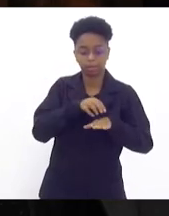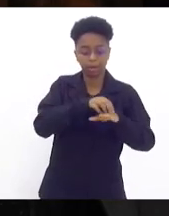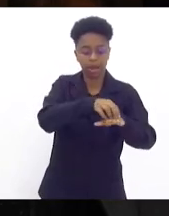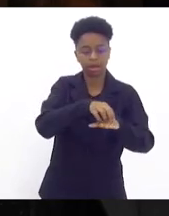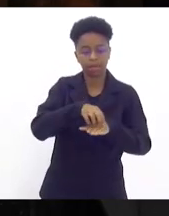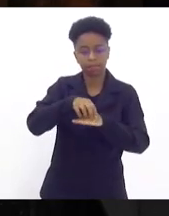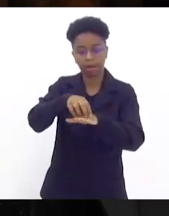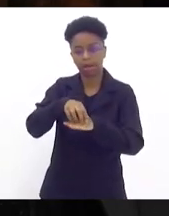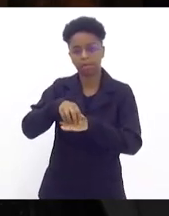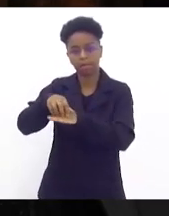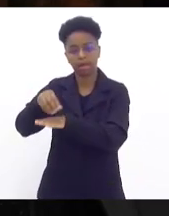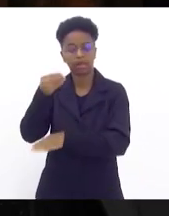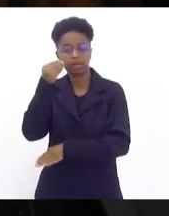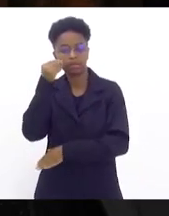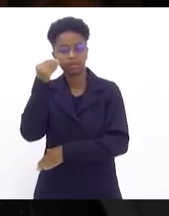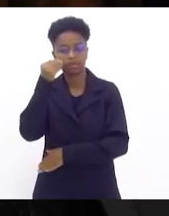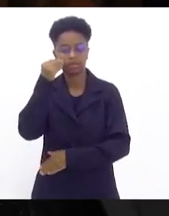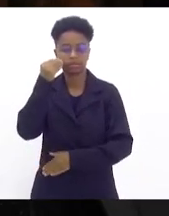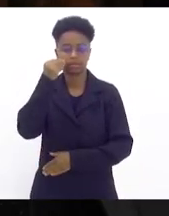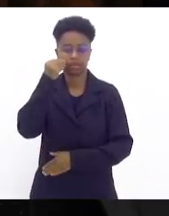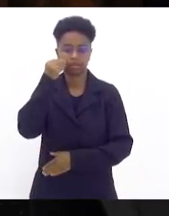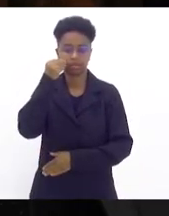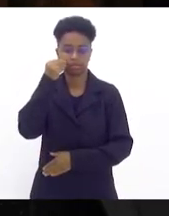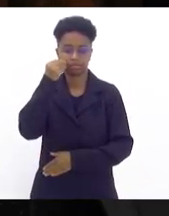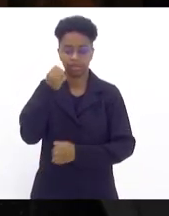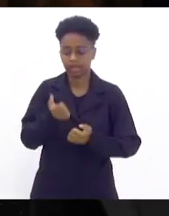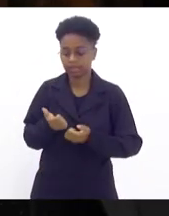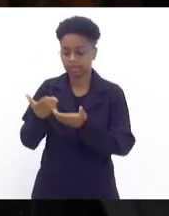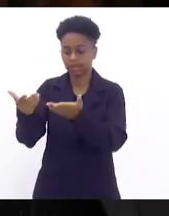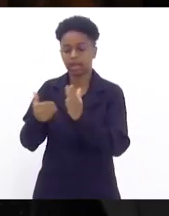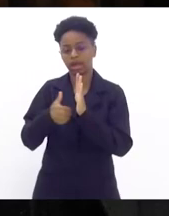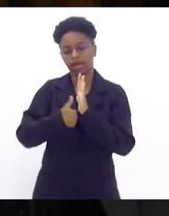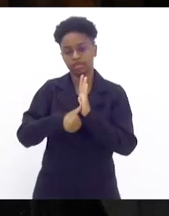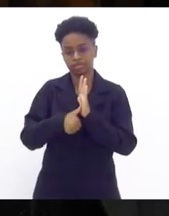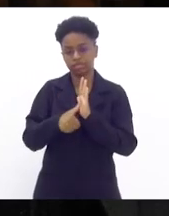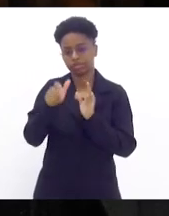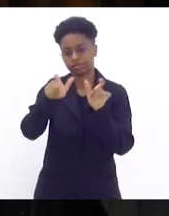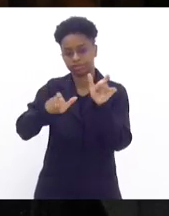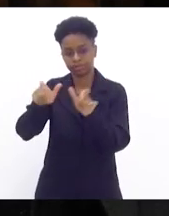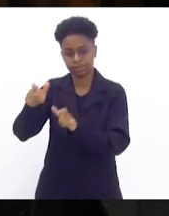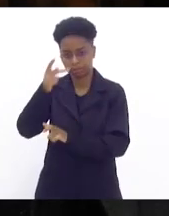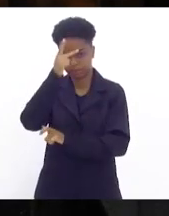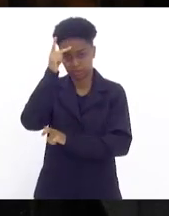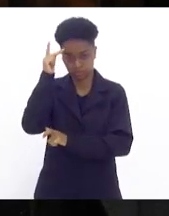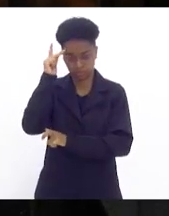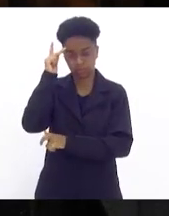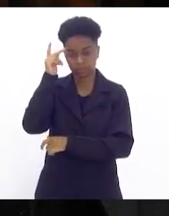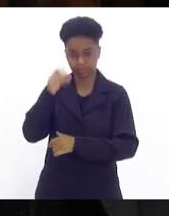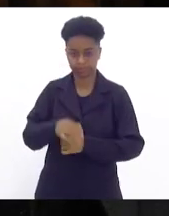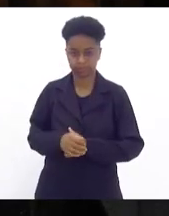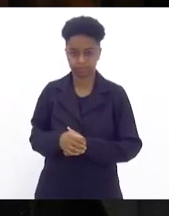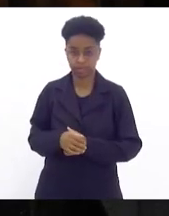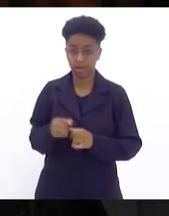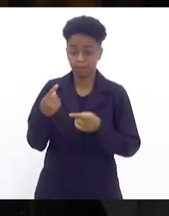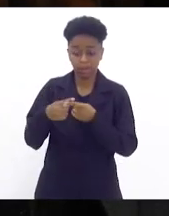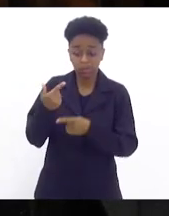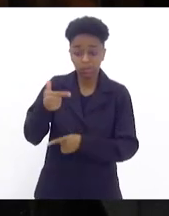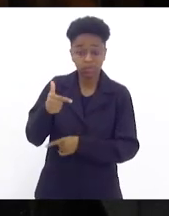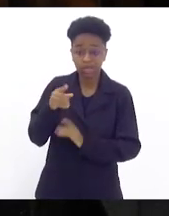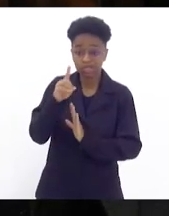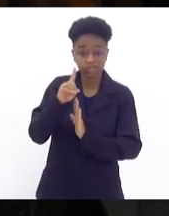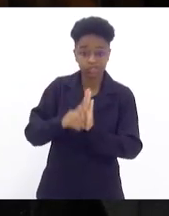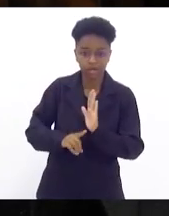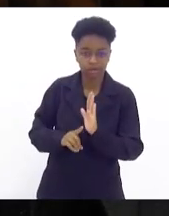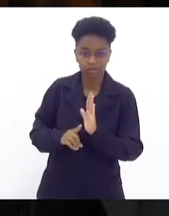tentar da carteira de identidade precisa invisíveis que nem direito